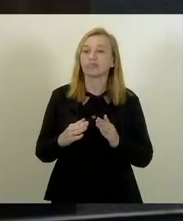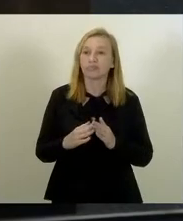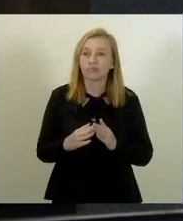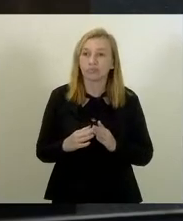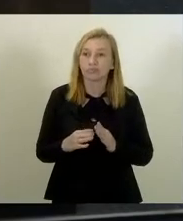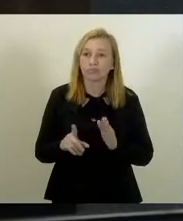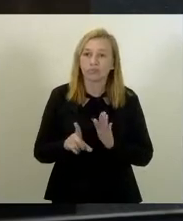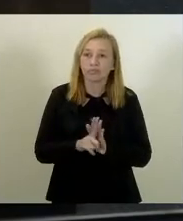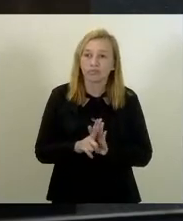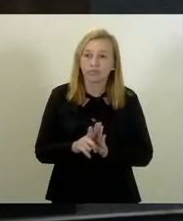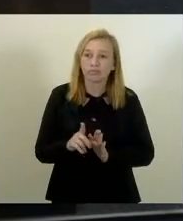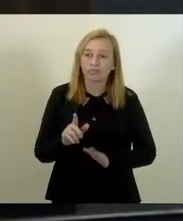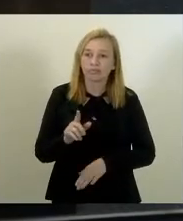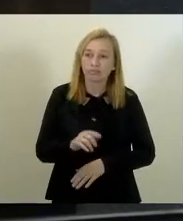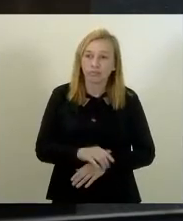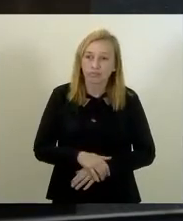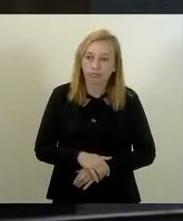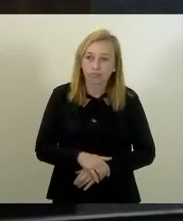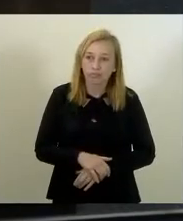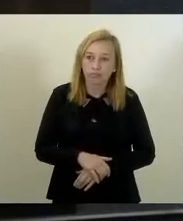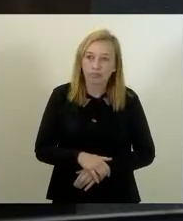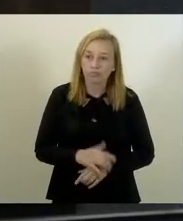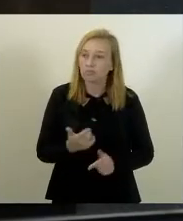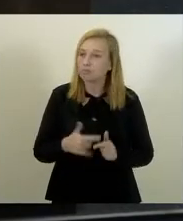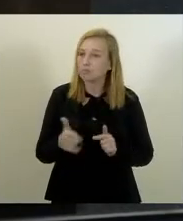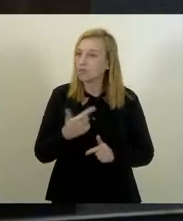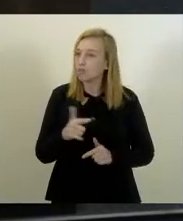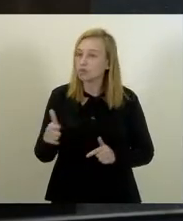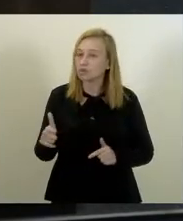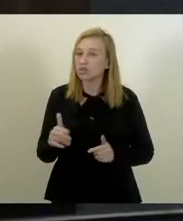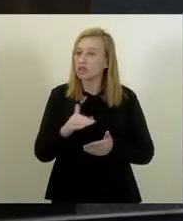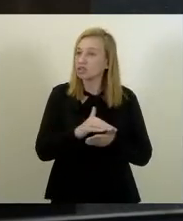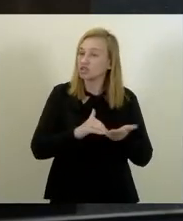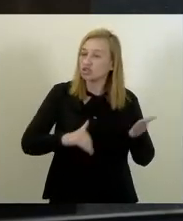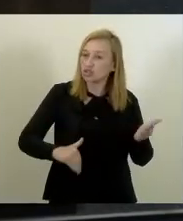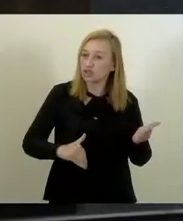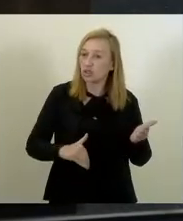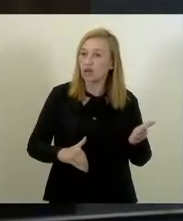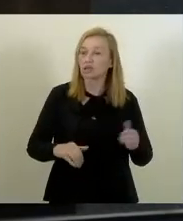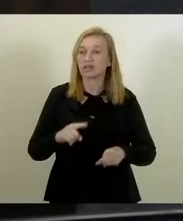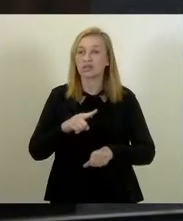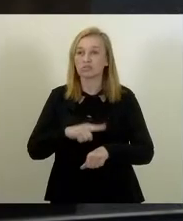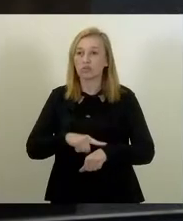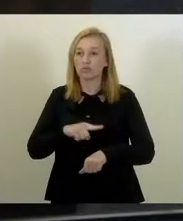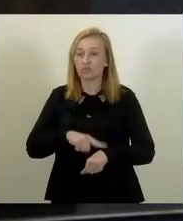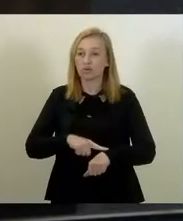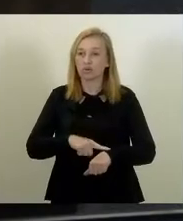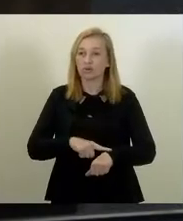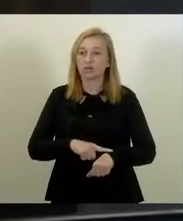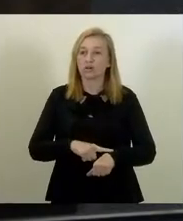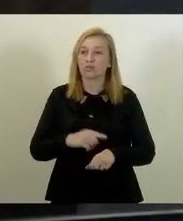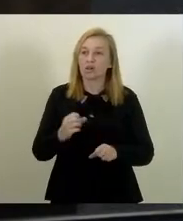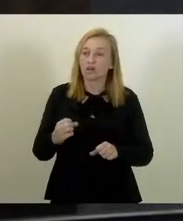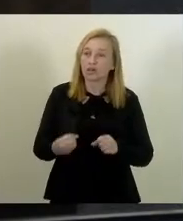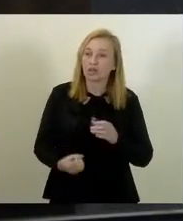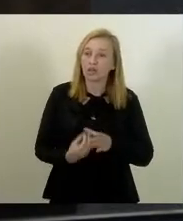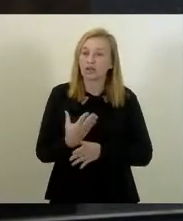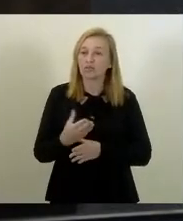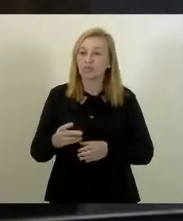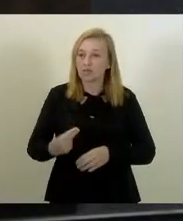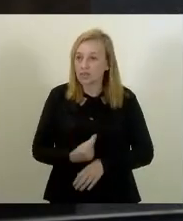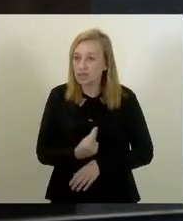diálogo. Então, eu não tenho problema nenhum de retirar nesse momento para que a gente construa uma